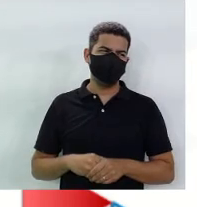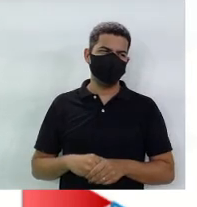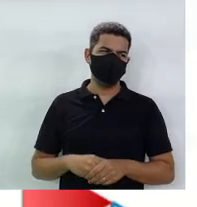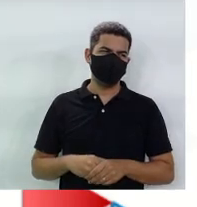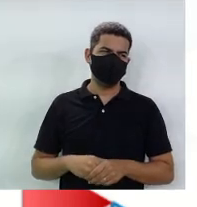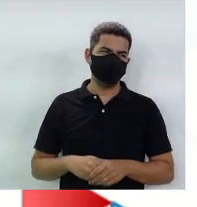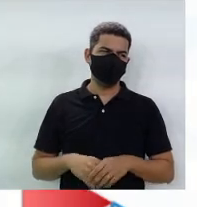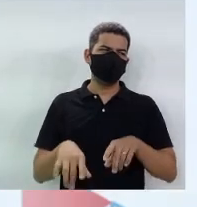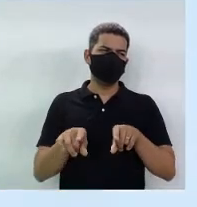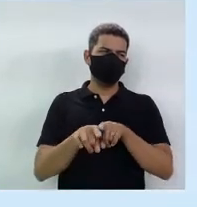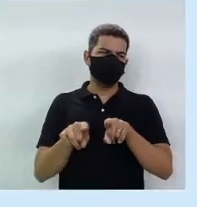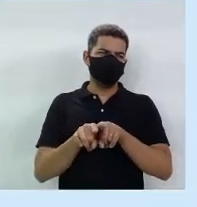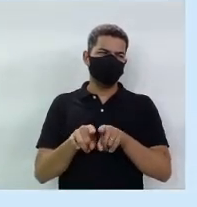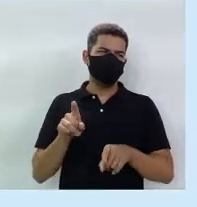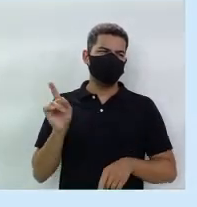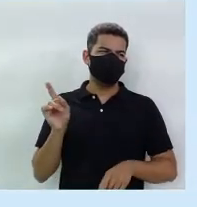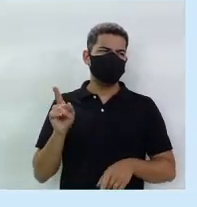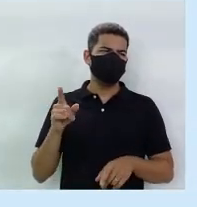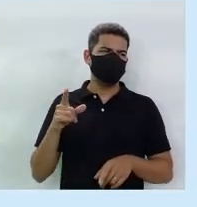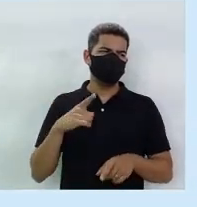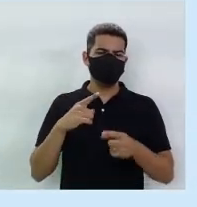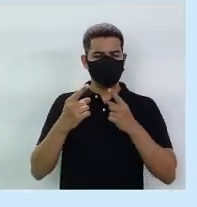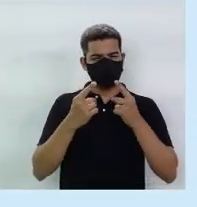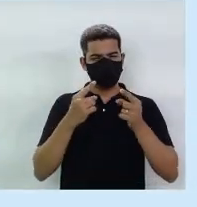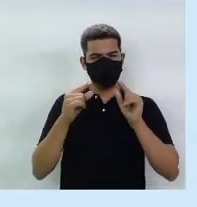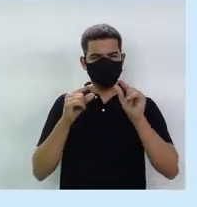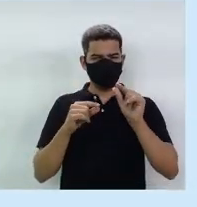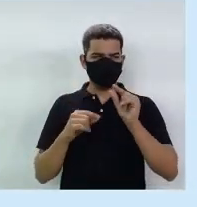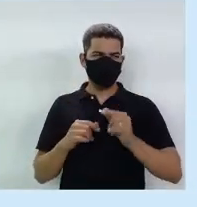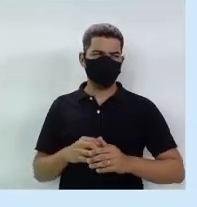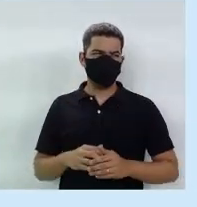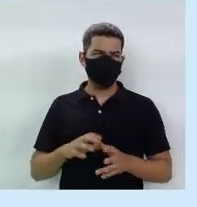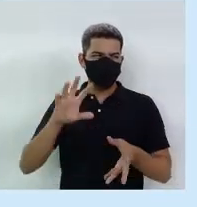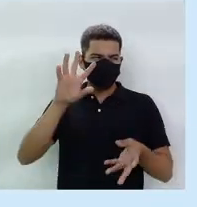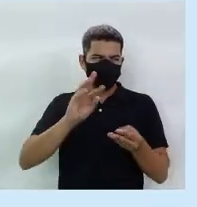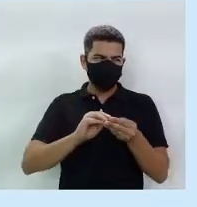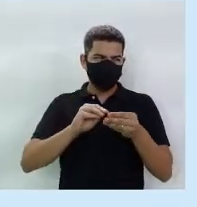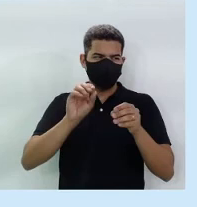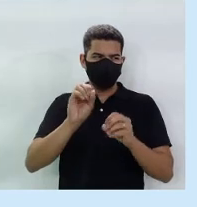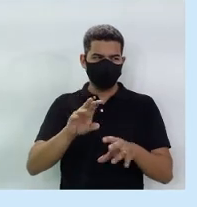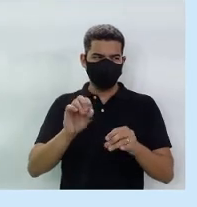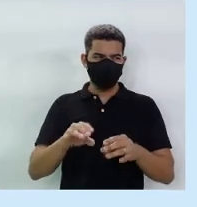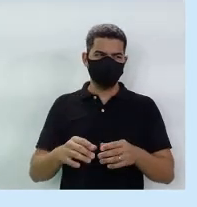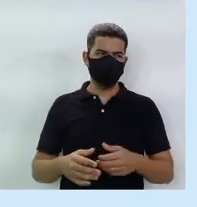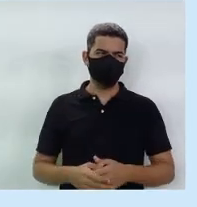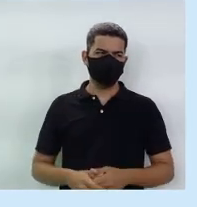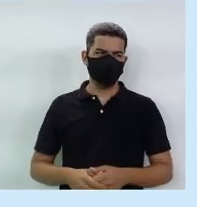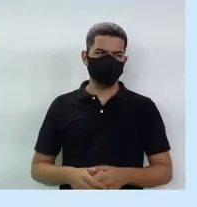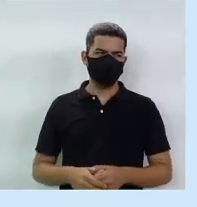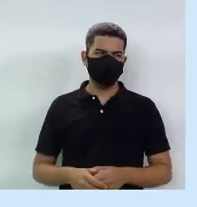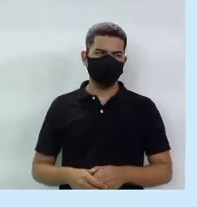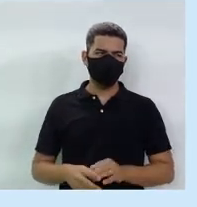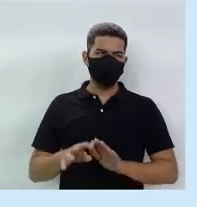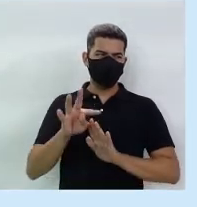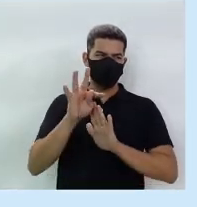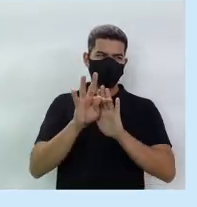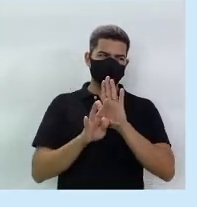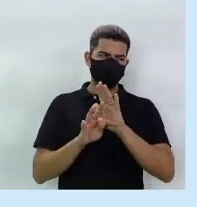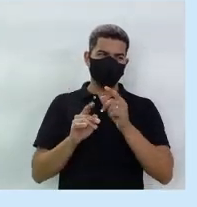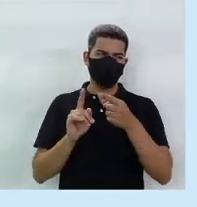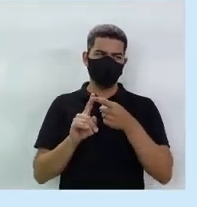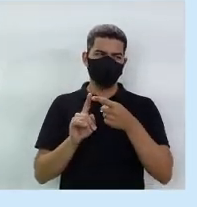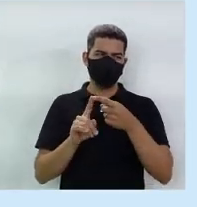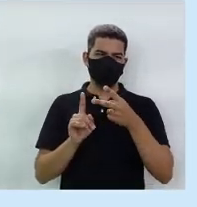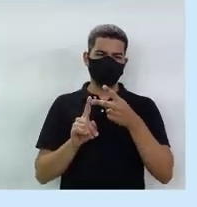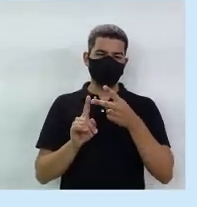Chutando, olha para mim agora, vamos conversar um pouco. Resumindo aqui a nossa aula de hoje, nós temos texto,